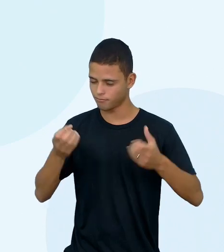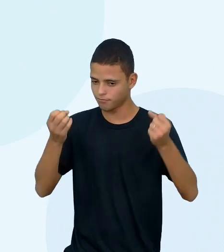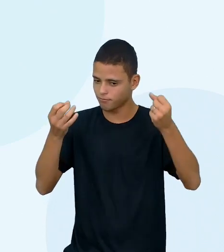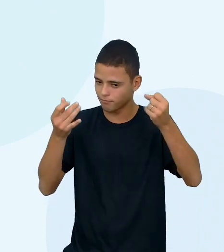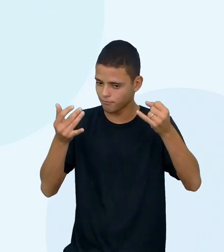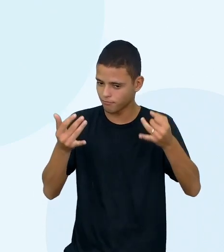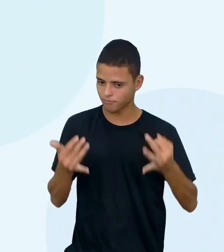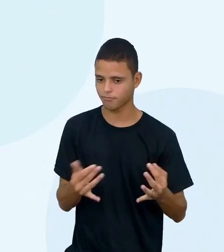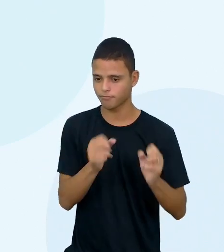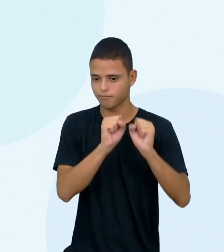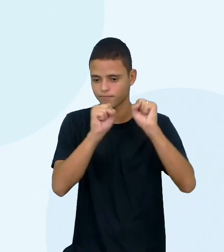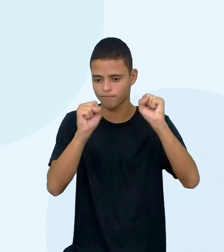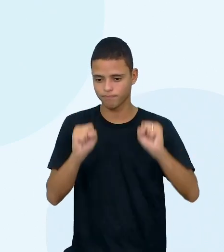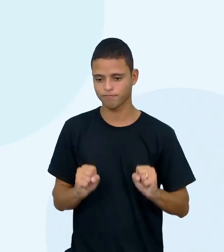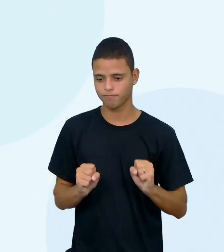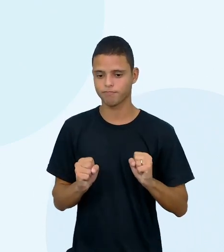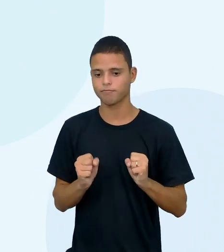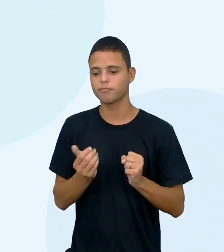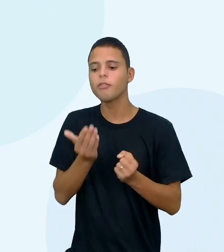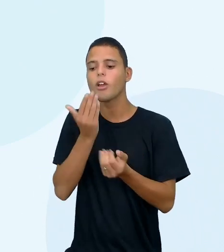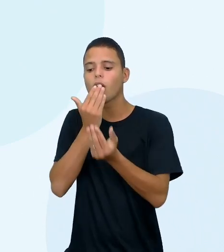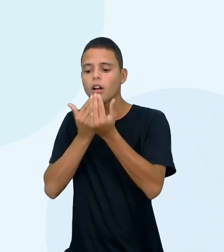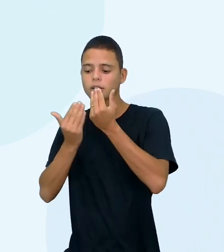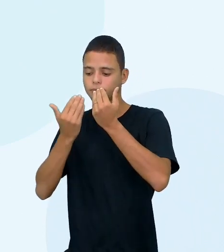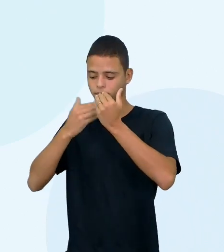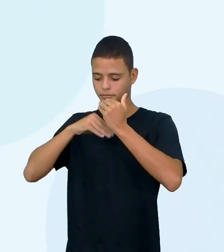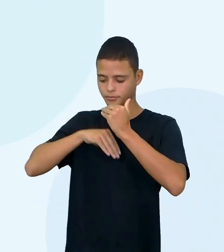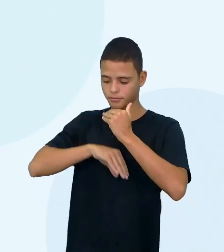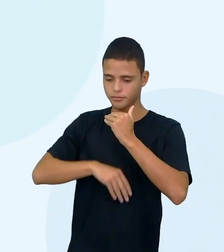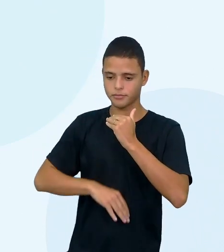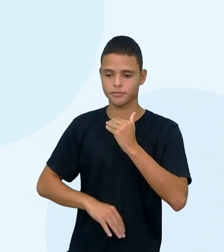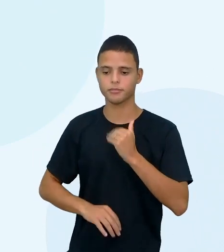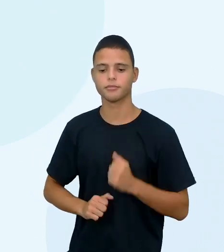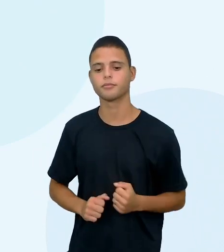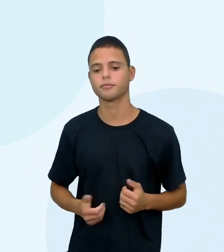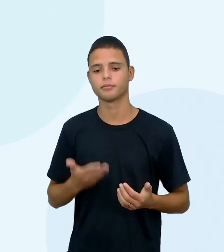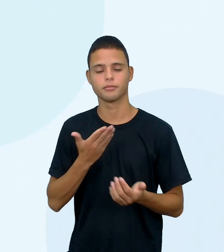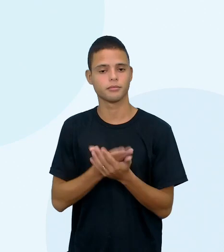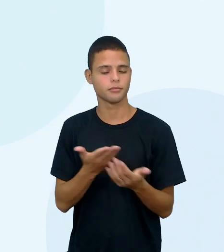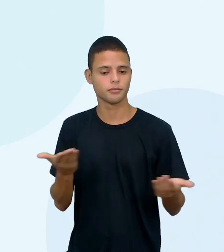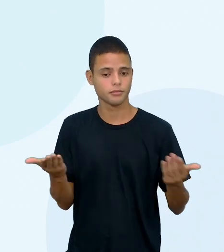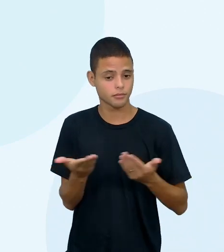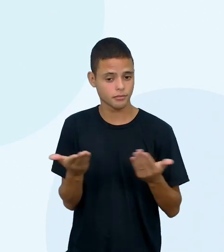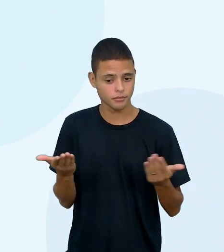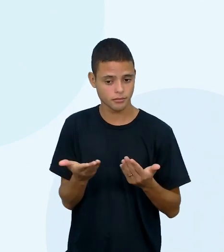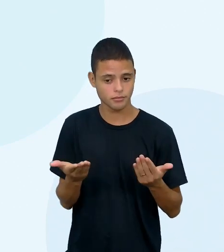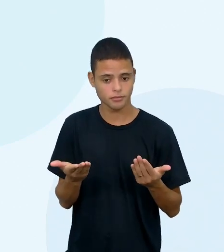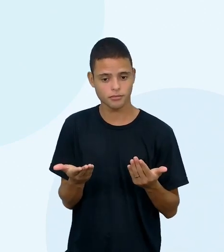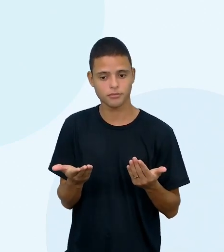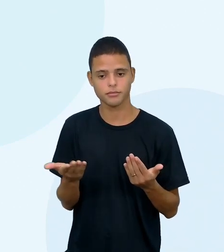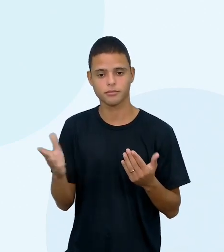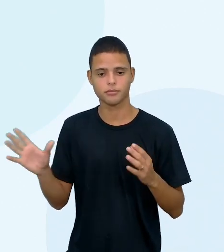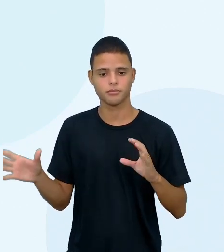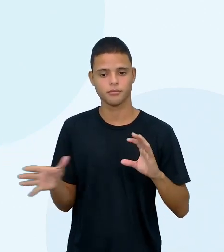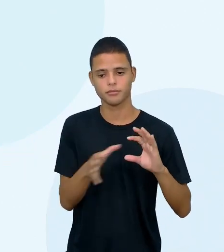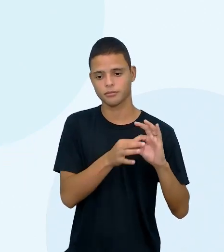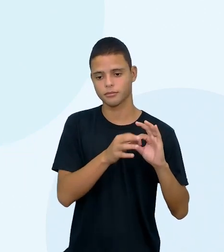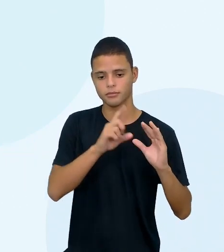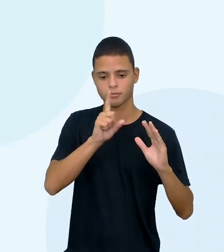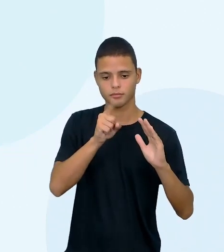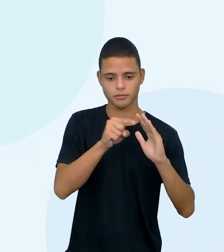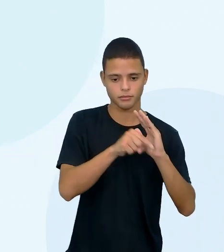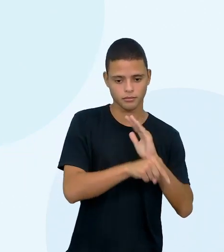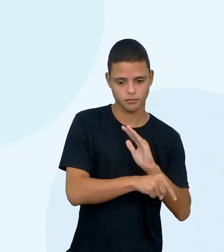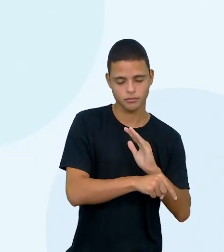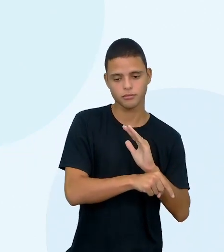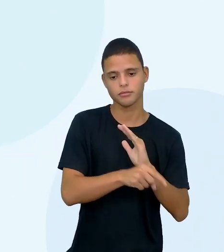do sistema digestório humano e essa aula, né, na verdade, ela está ali inserida no aprofundamento